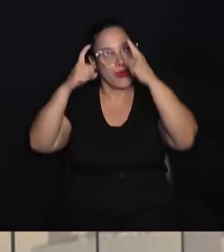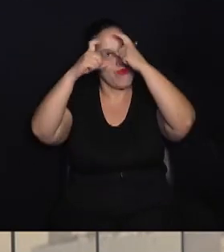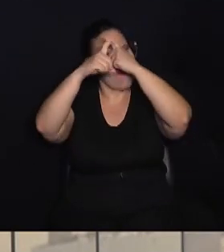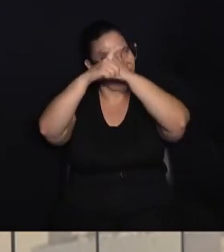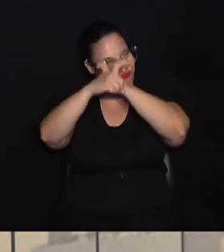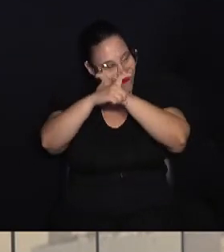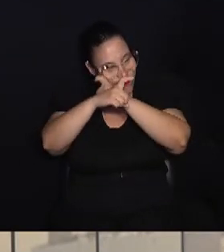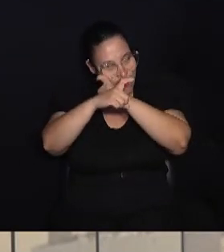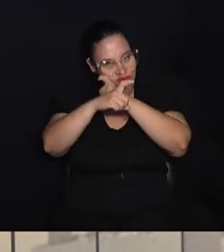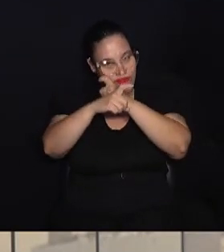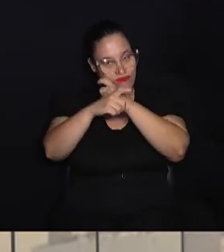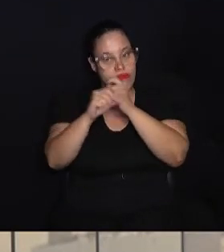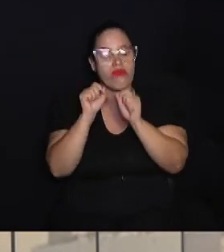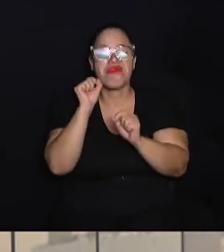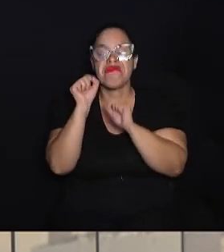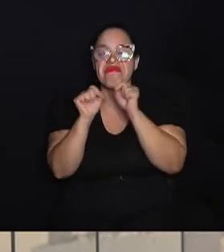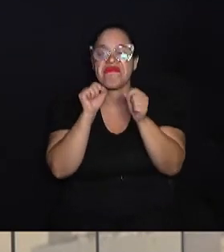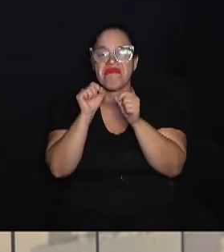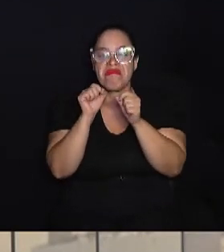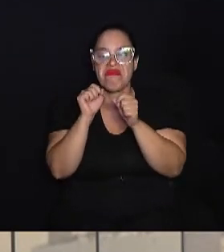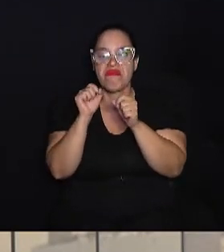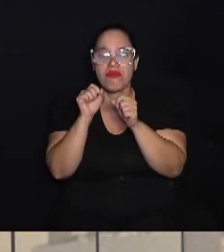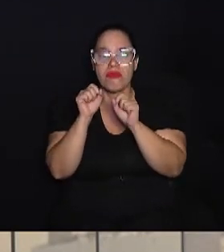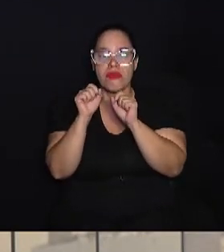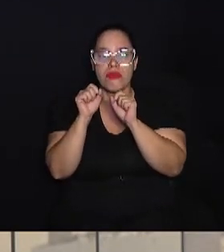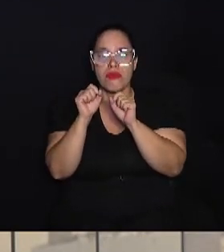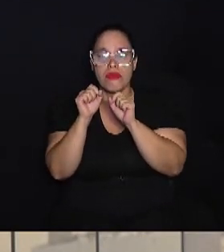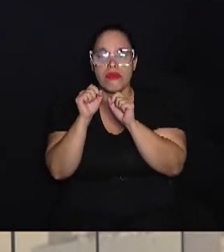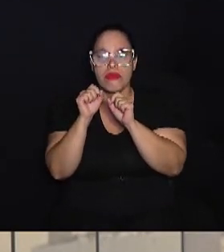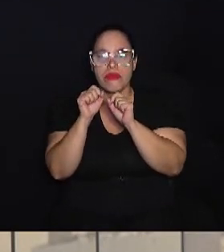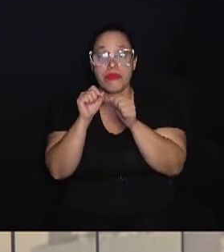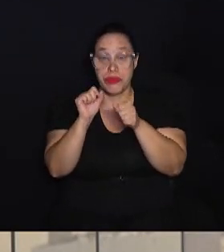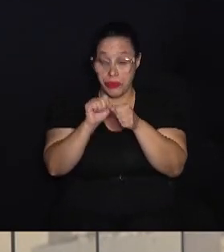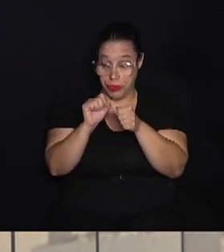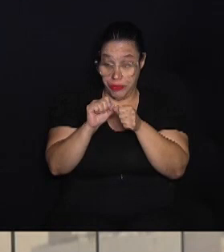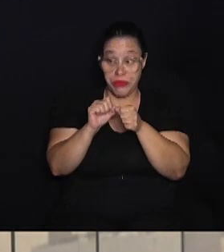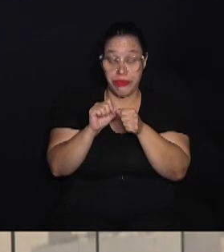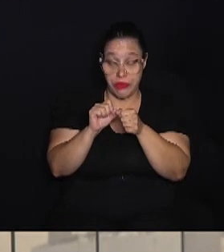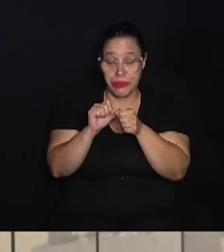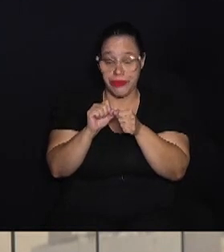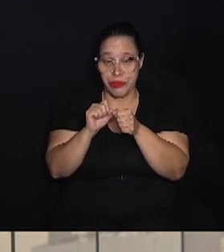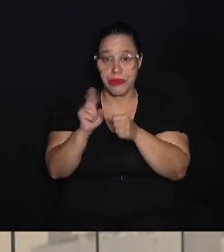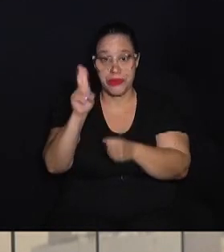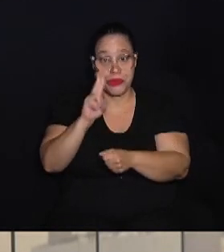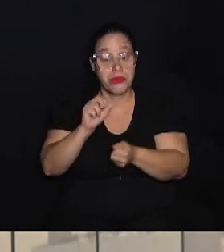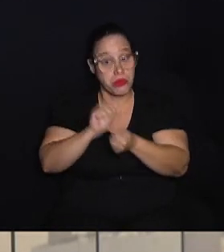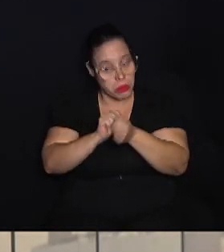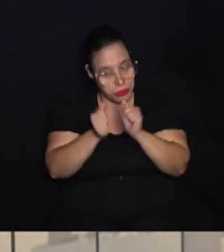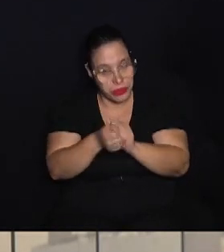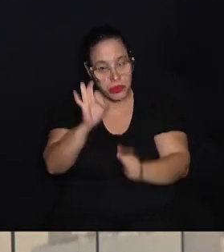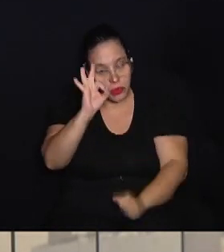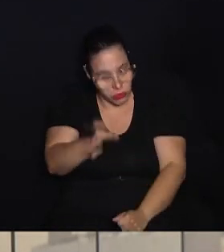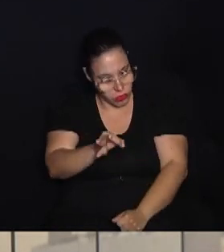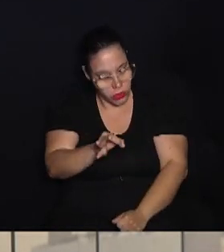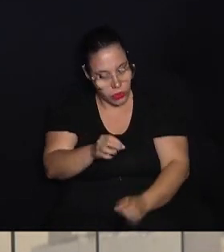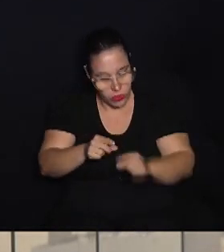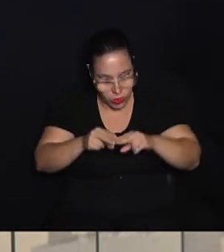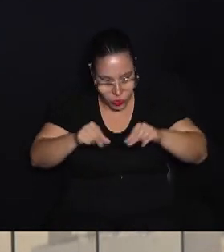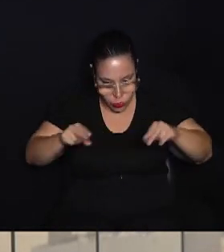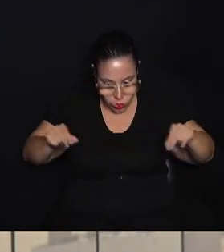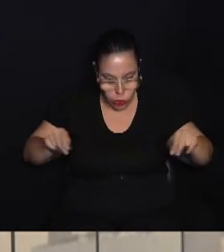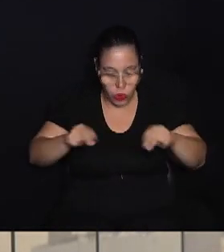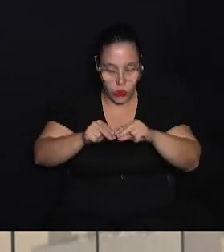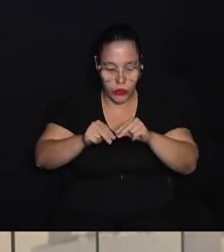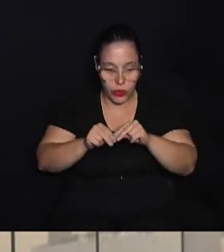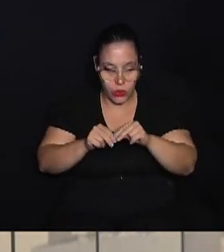e a grande questão é você fazer o uso adequado do solo, né? E